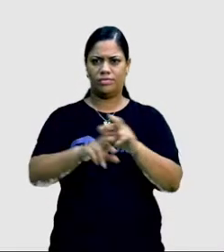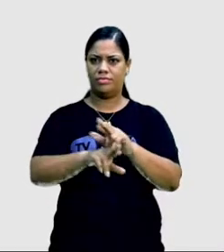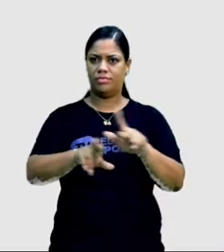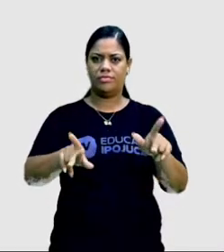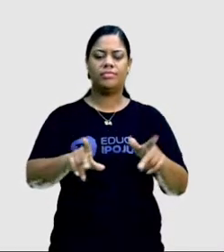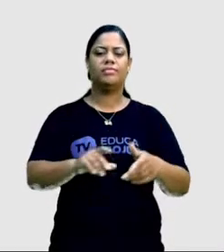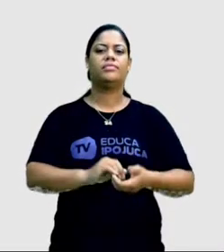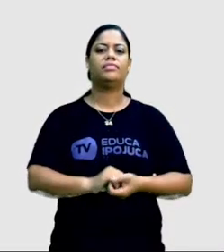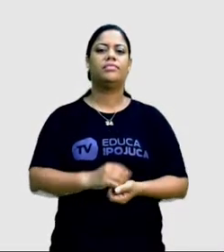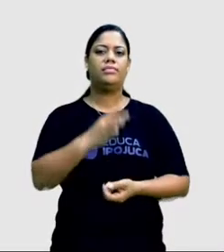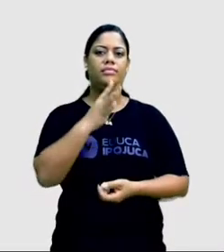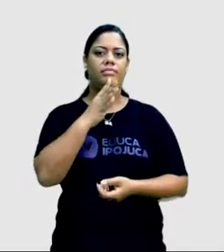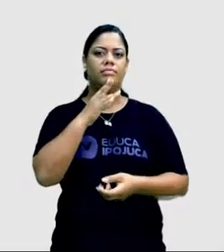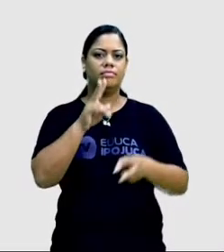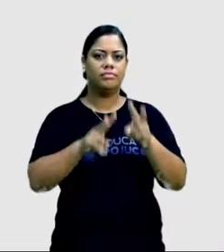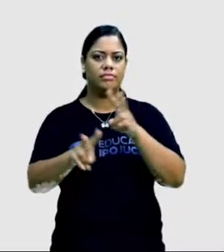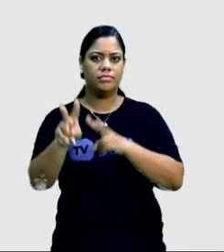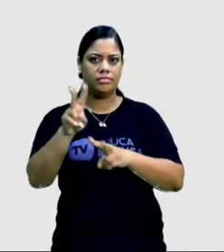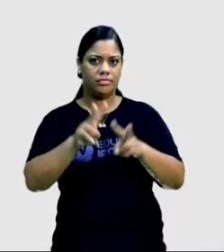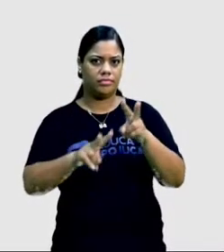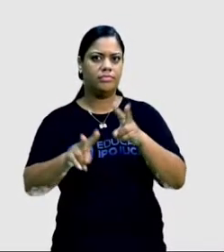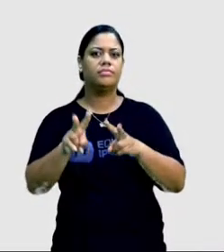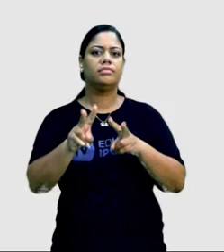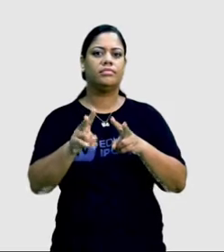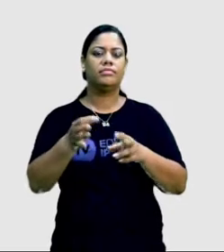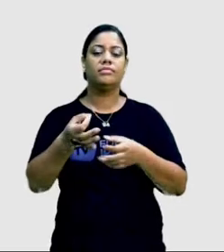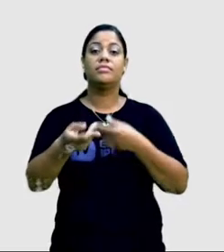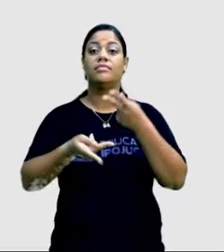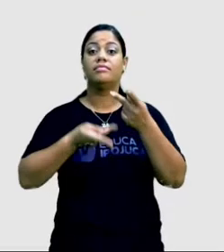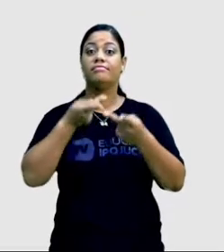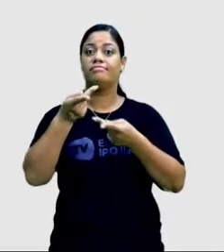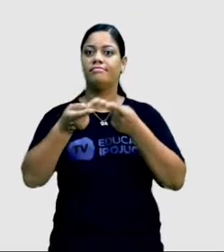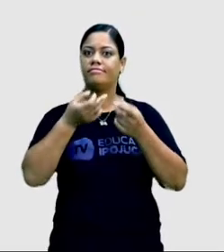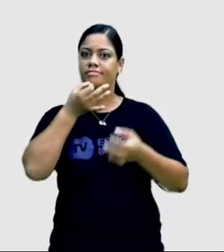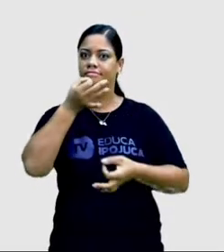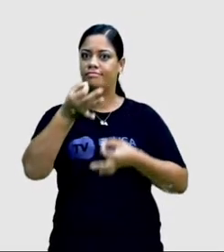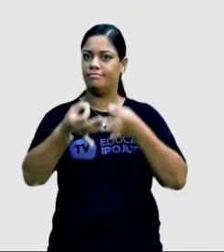E reconhecer e analisar estratégias argumentativas.